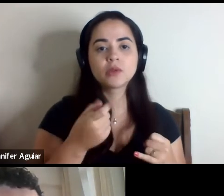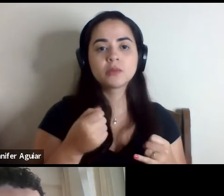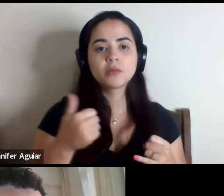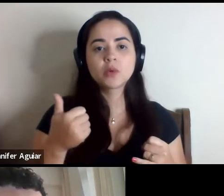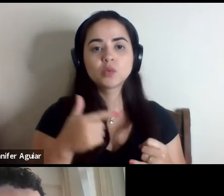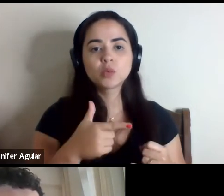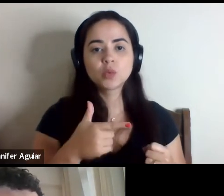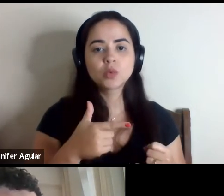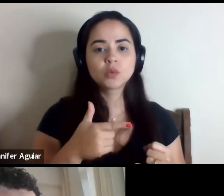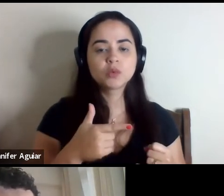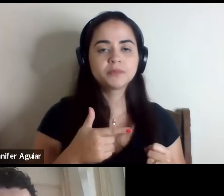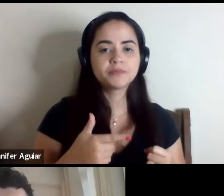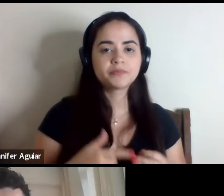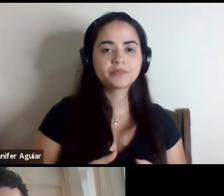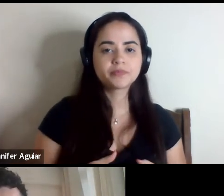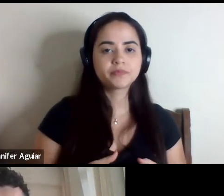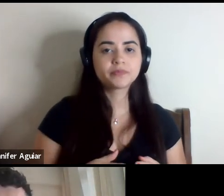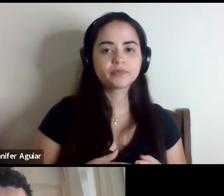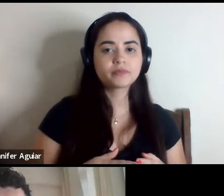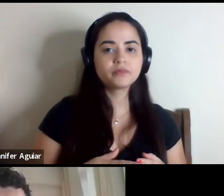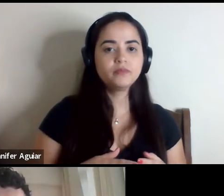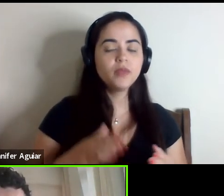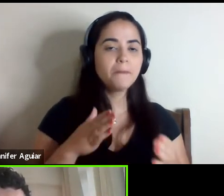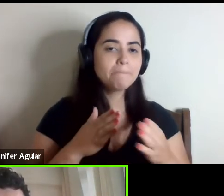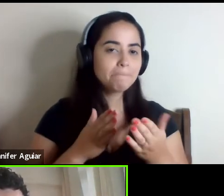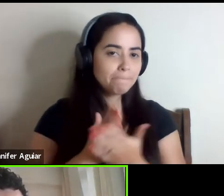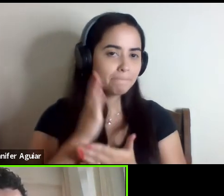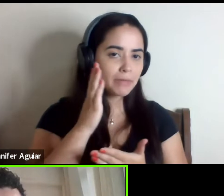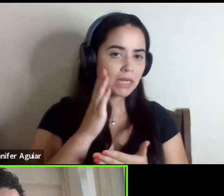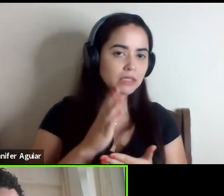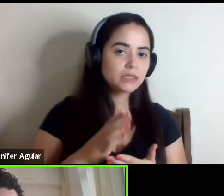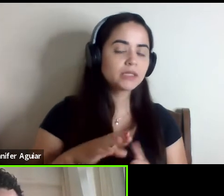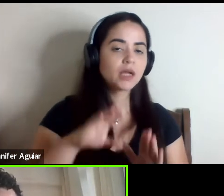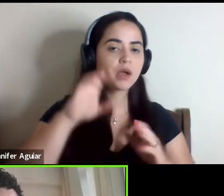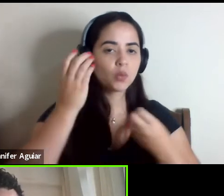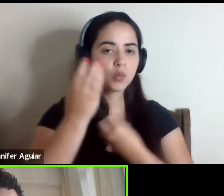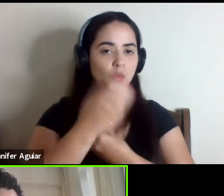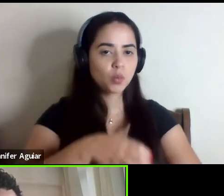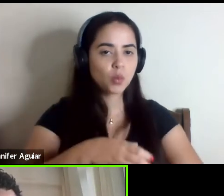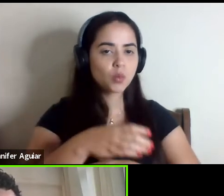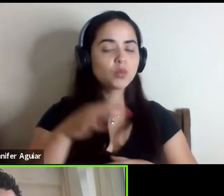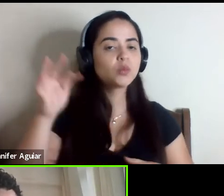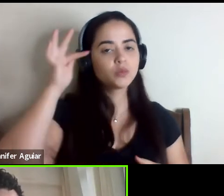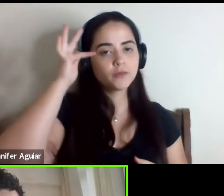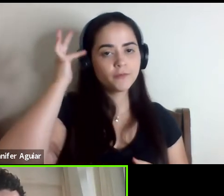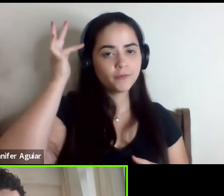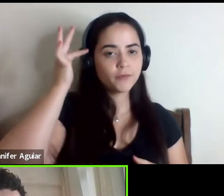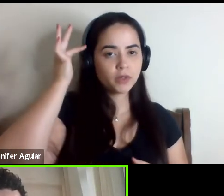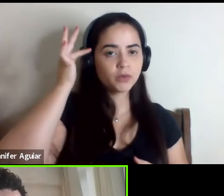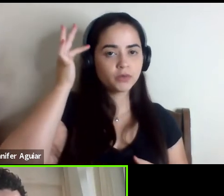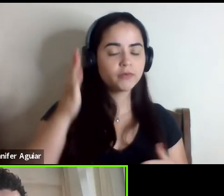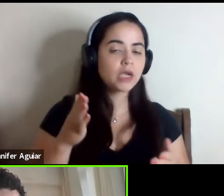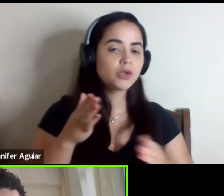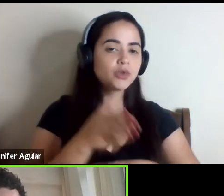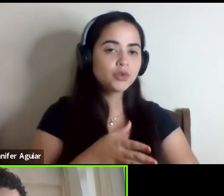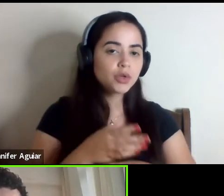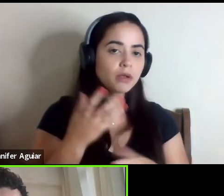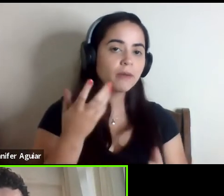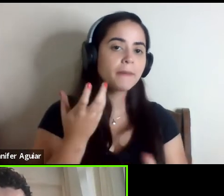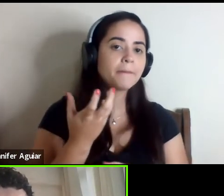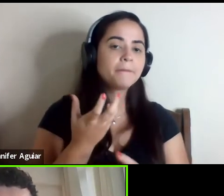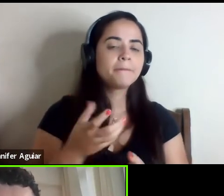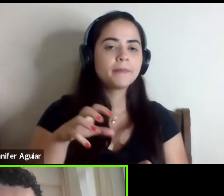aqui, eu passei no concurso de filosofia e cheguei no meu campus para dar